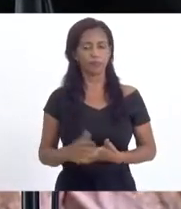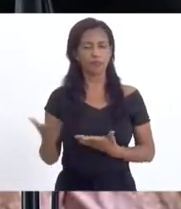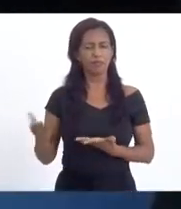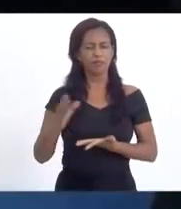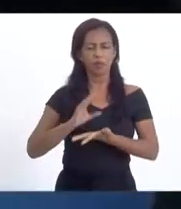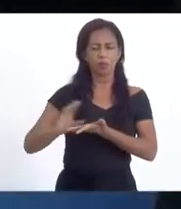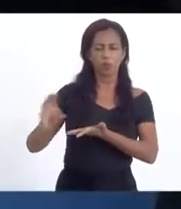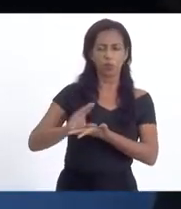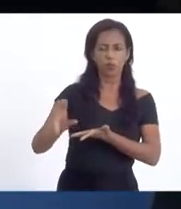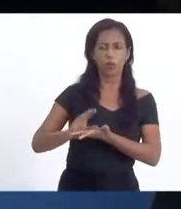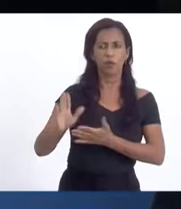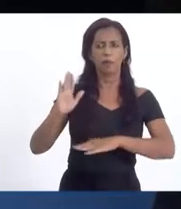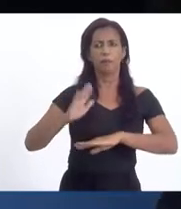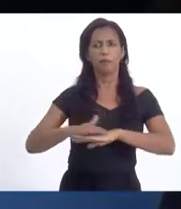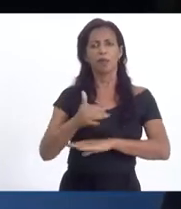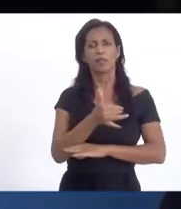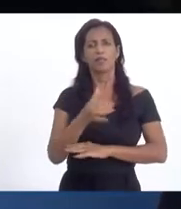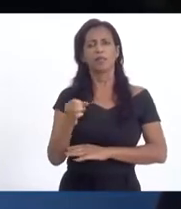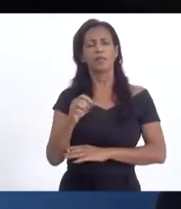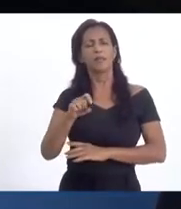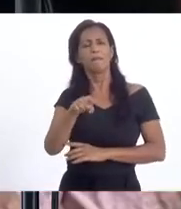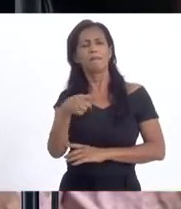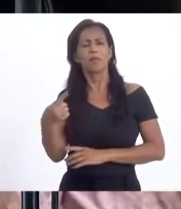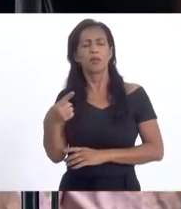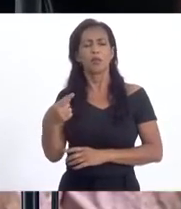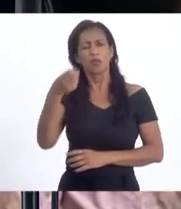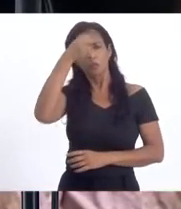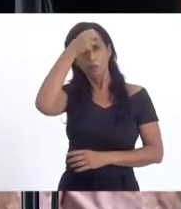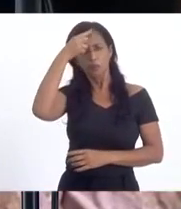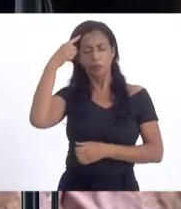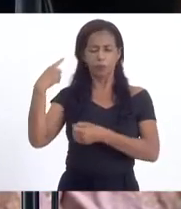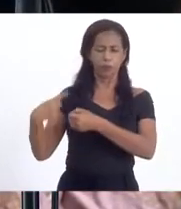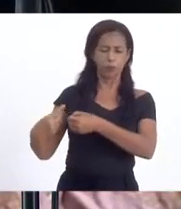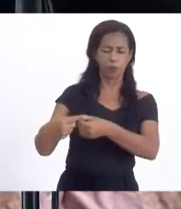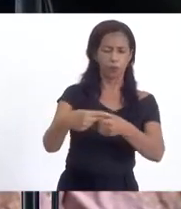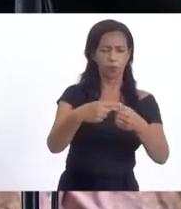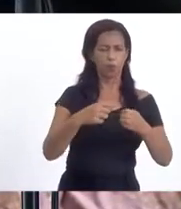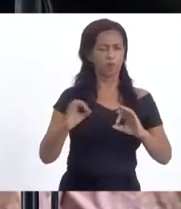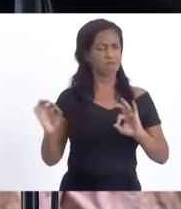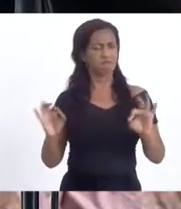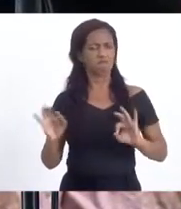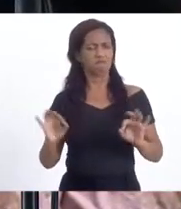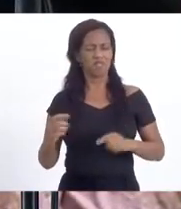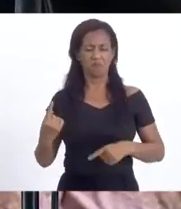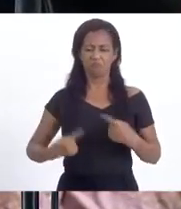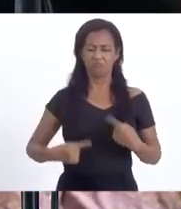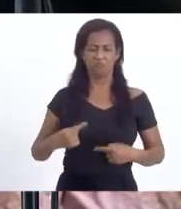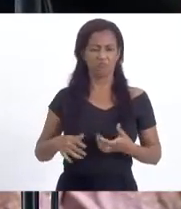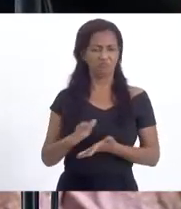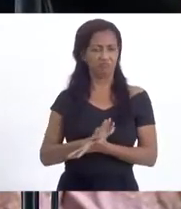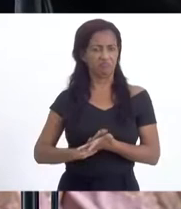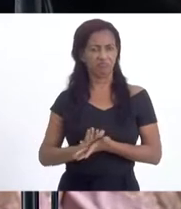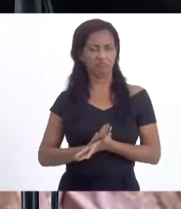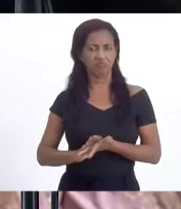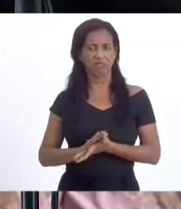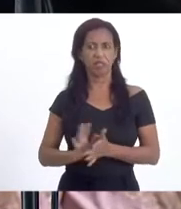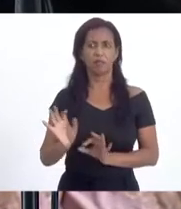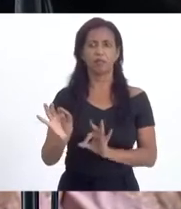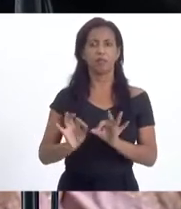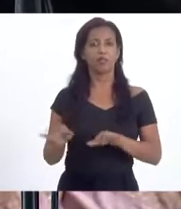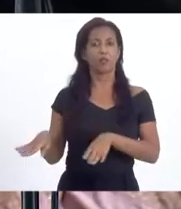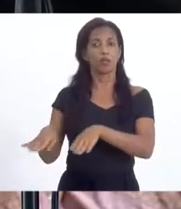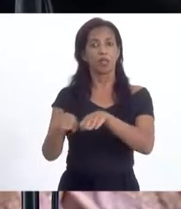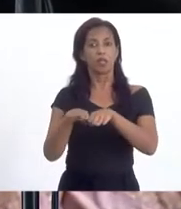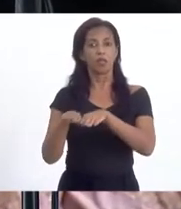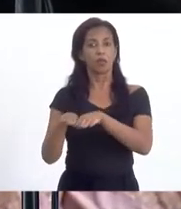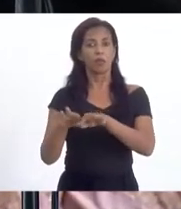mais de 100 milhões para os municípios, sem critério político, sem politicagem, mas de forma igualitária